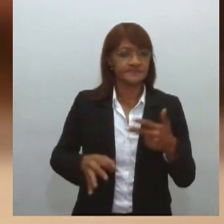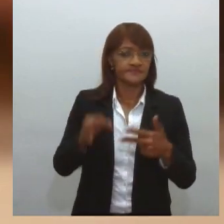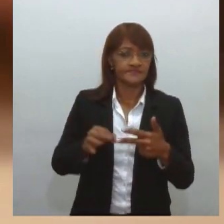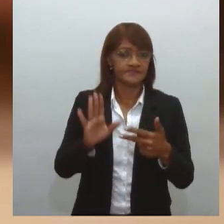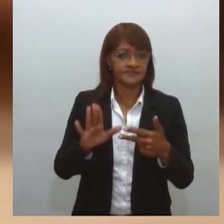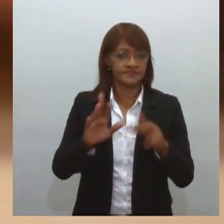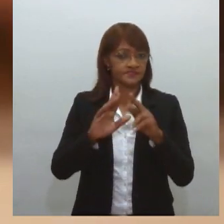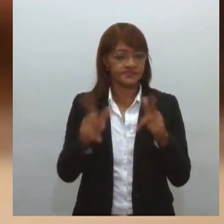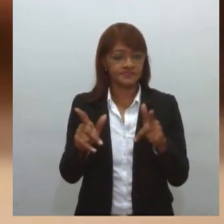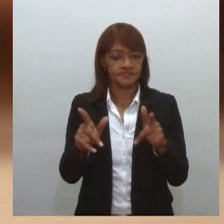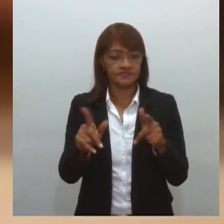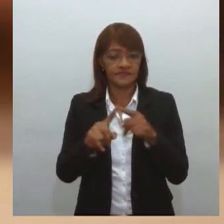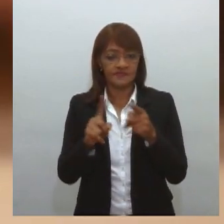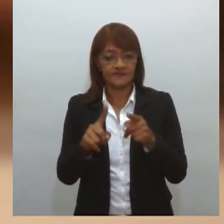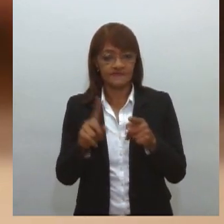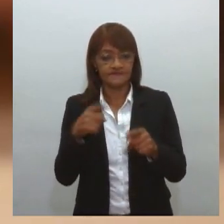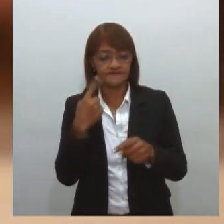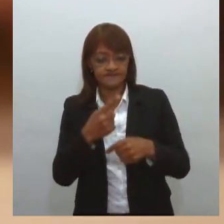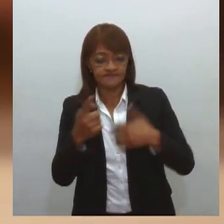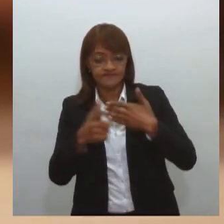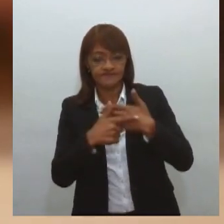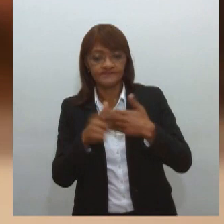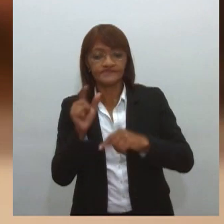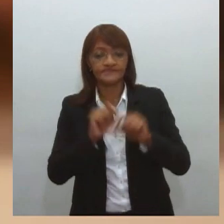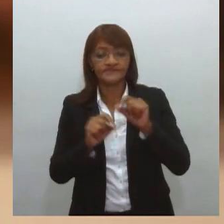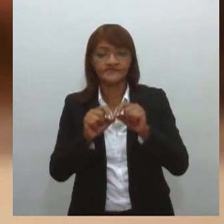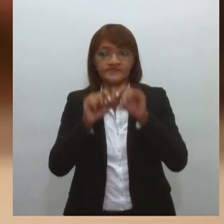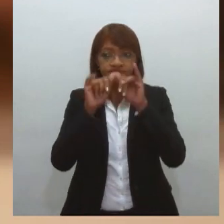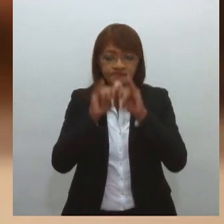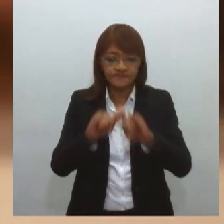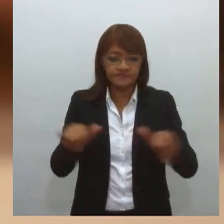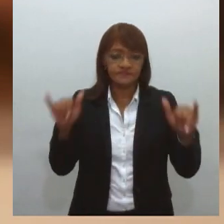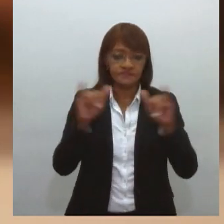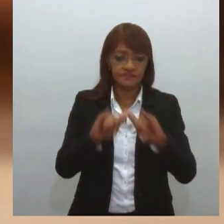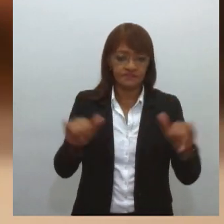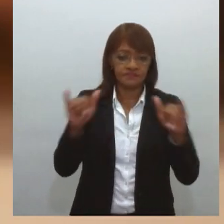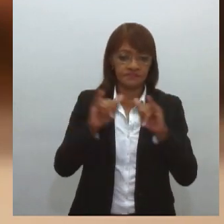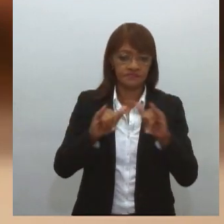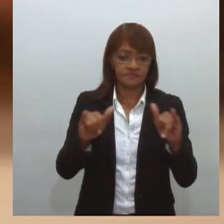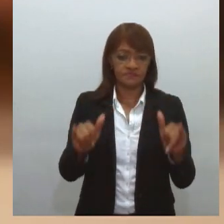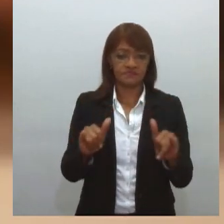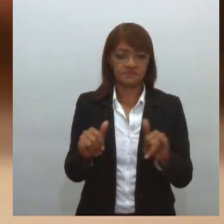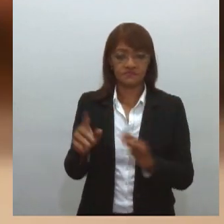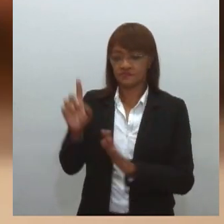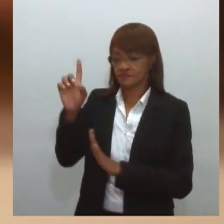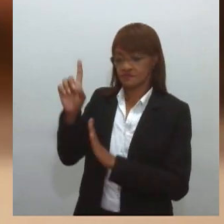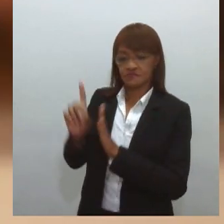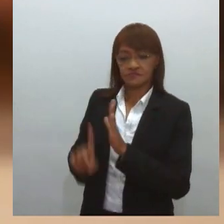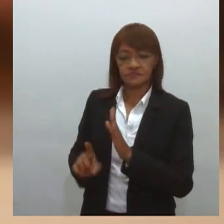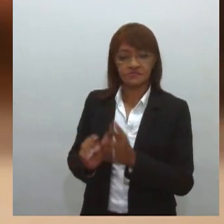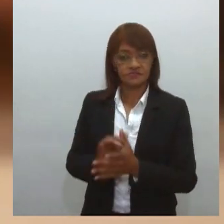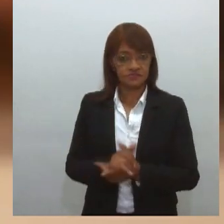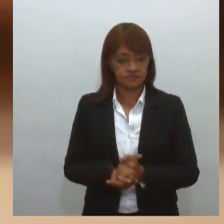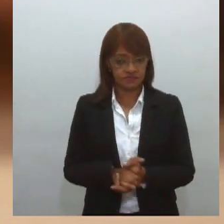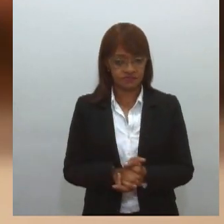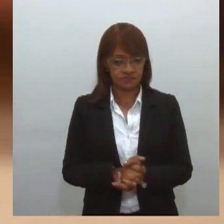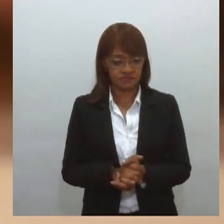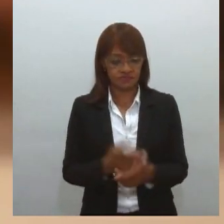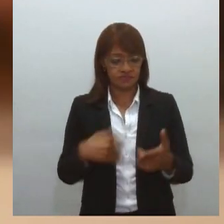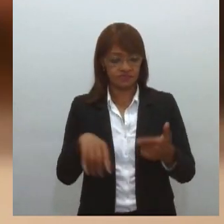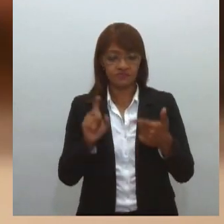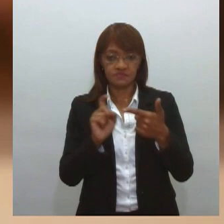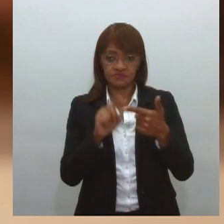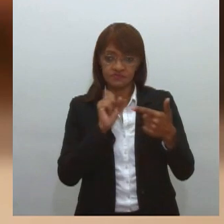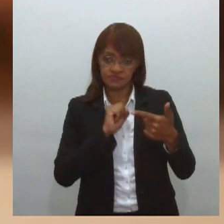de, primeiro, levar informações desses direitos lá na ponta. Segundo, nós temos